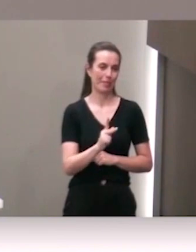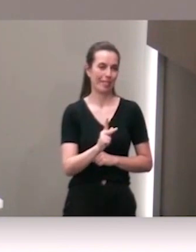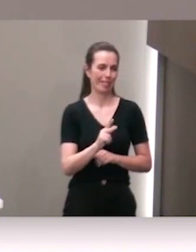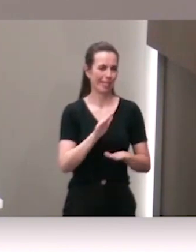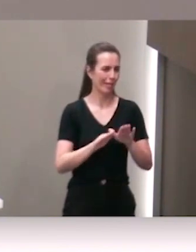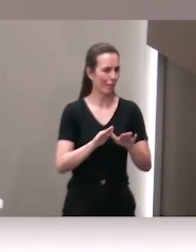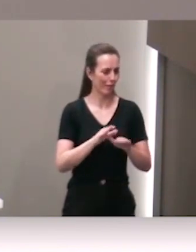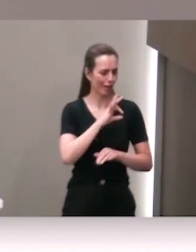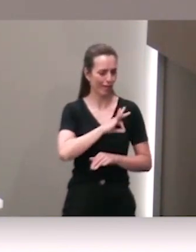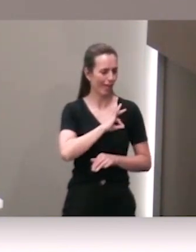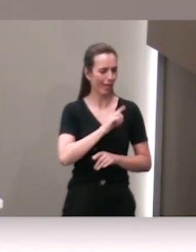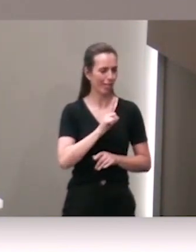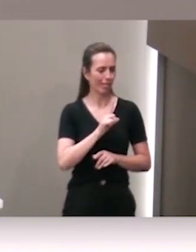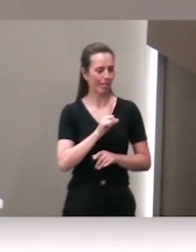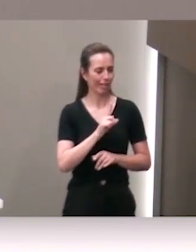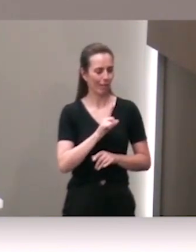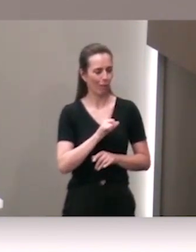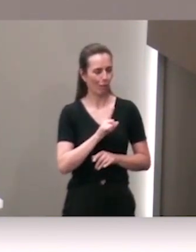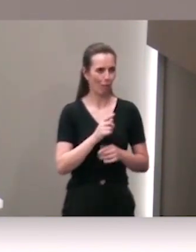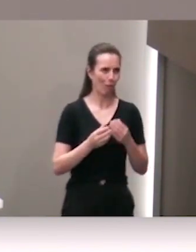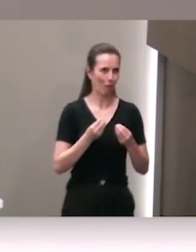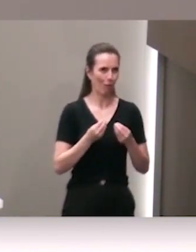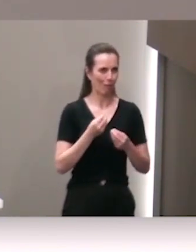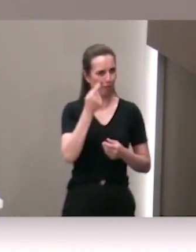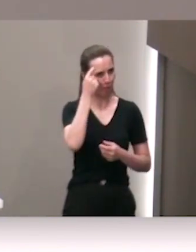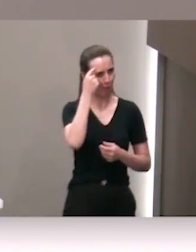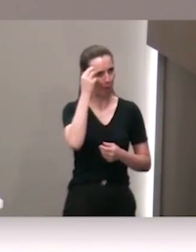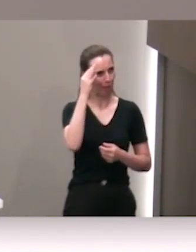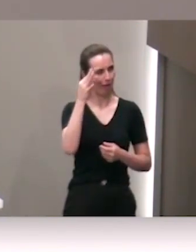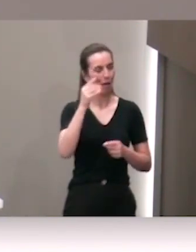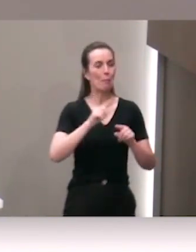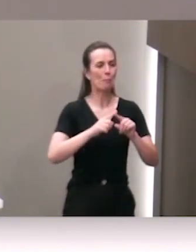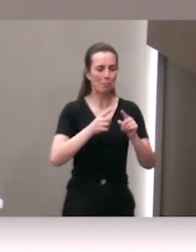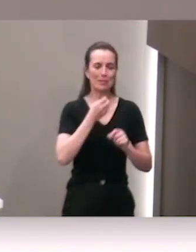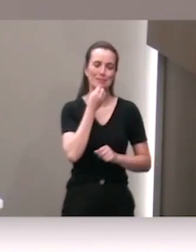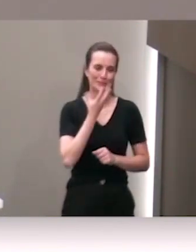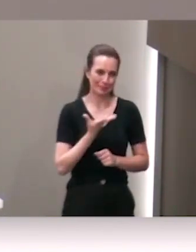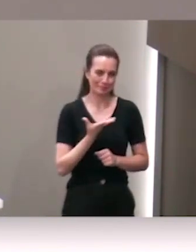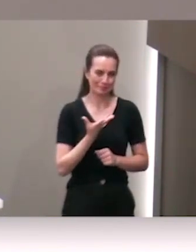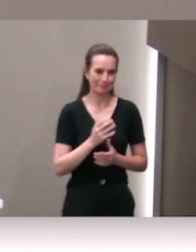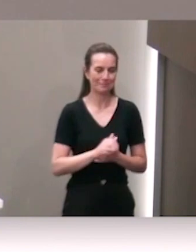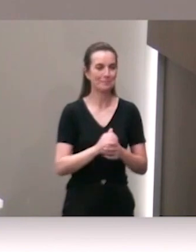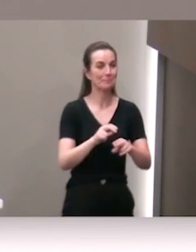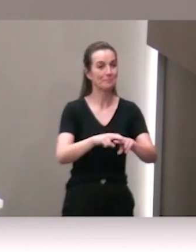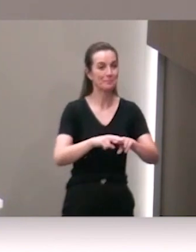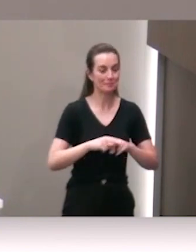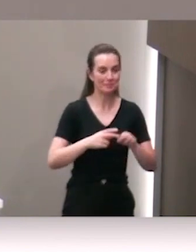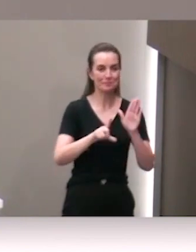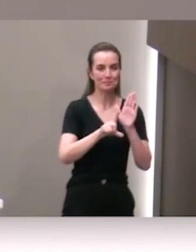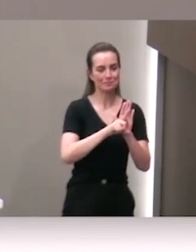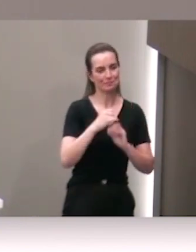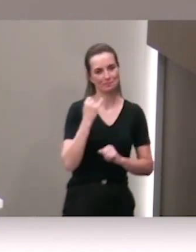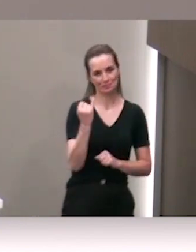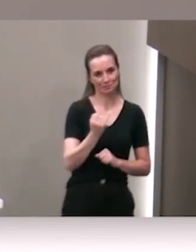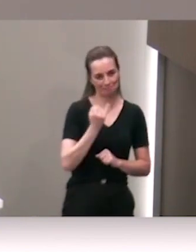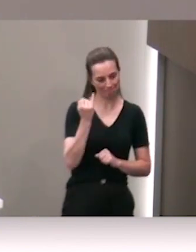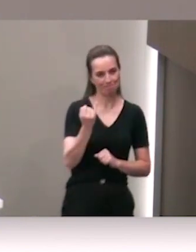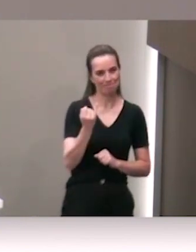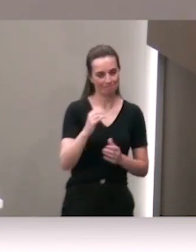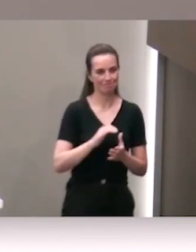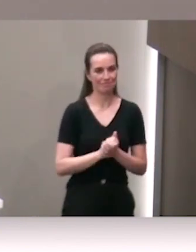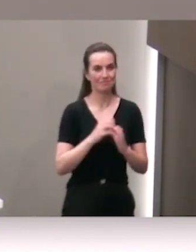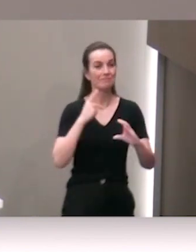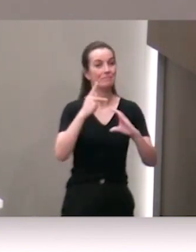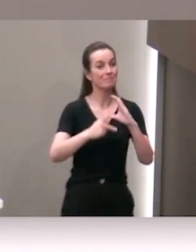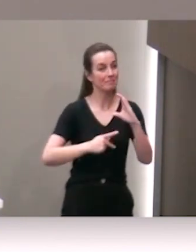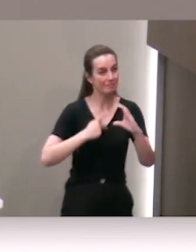me sinto bem, viu? Por isso, justamente por existir essa lei, a Câmara Municipal de Passo Fundo cumpre